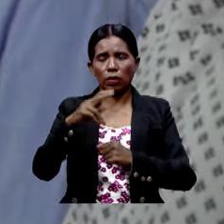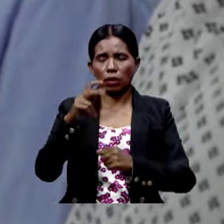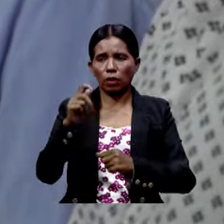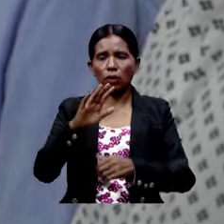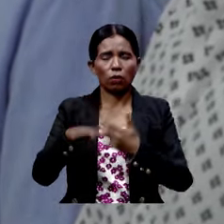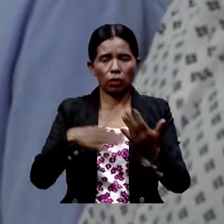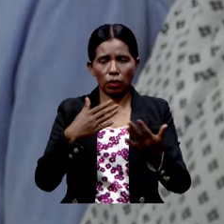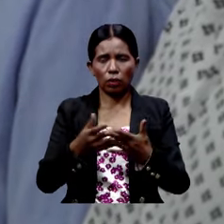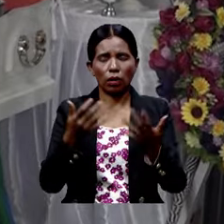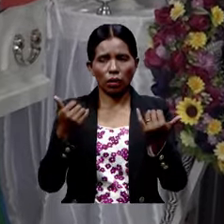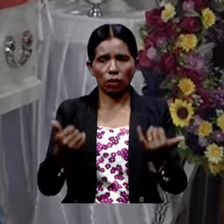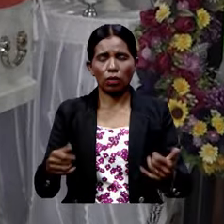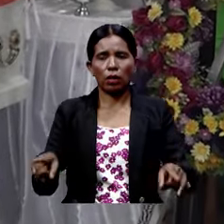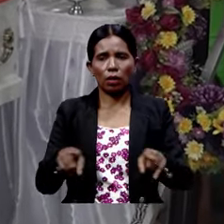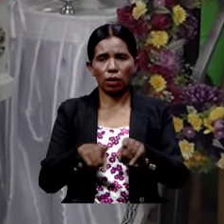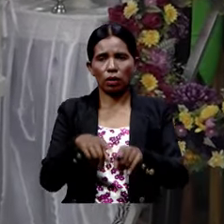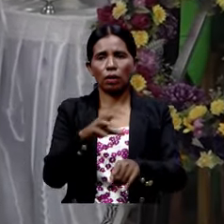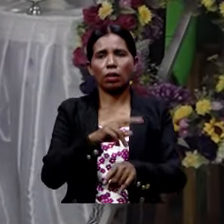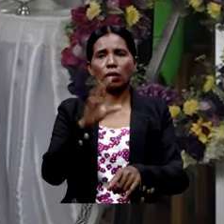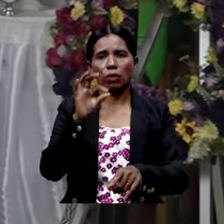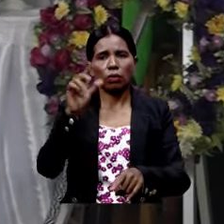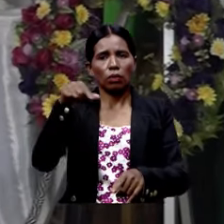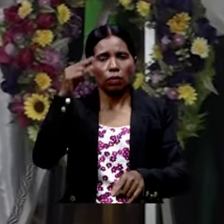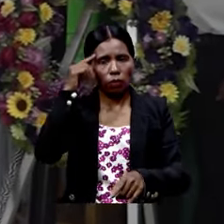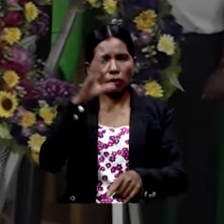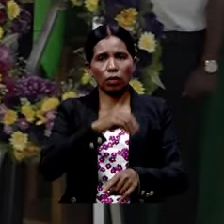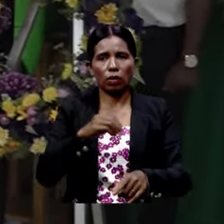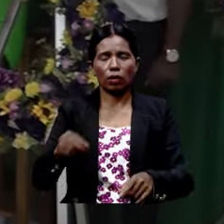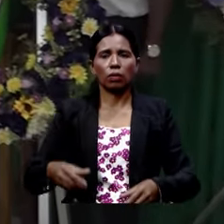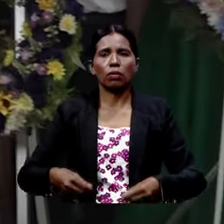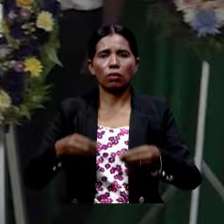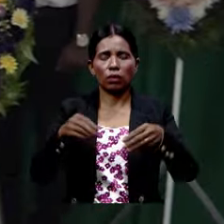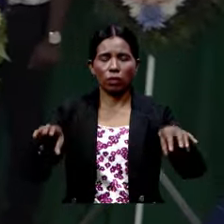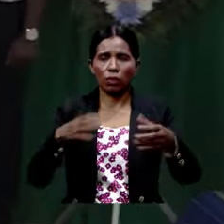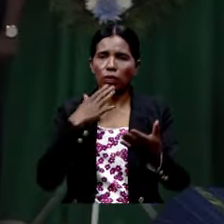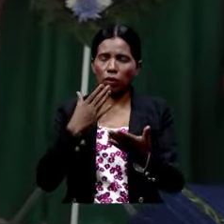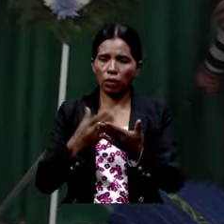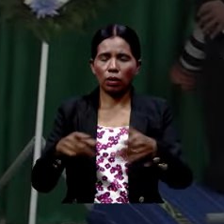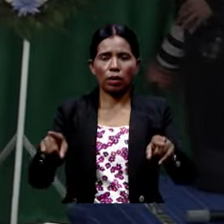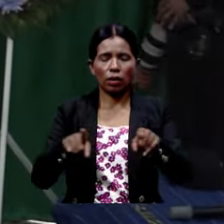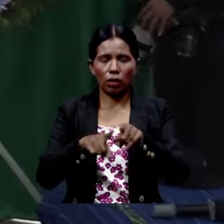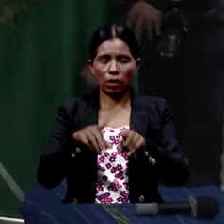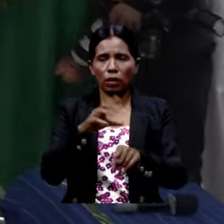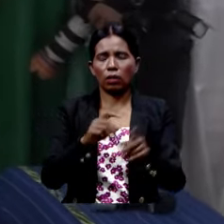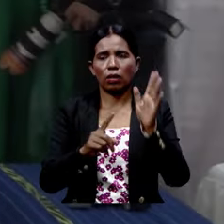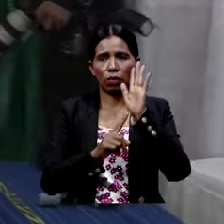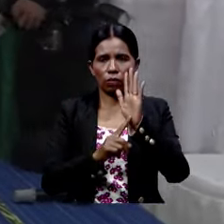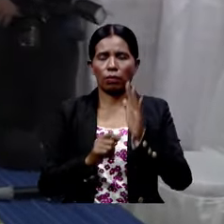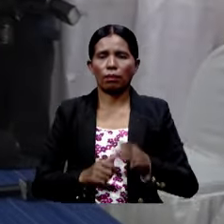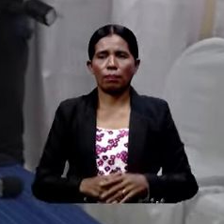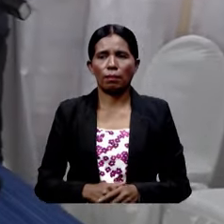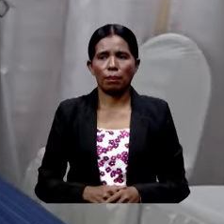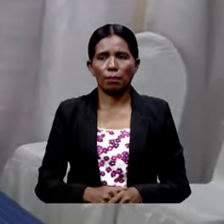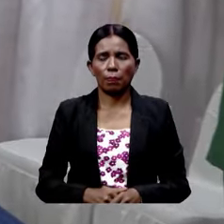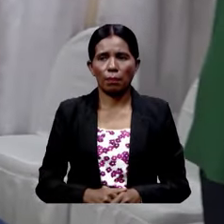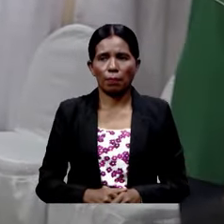né, pedirão, né, assume ela cargo e a nono governo, ato presta serviço dia que hanesan maktobang haturu. Eu tenho